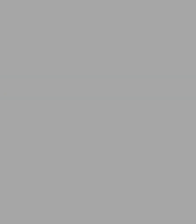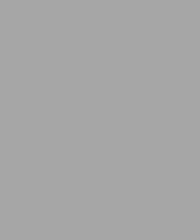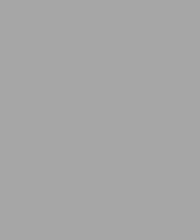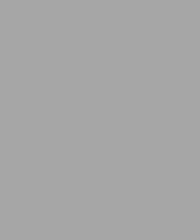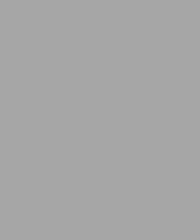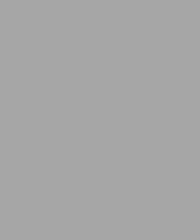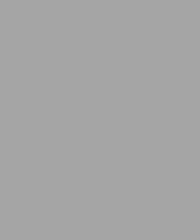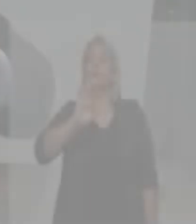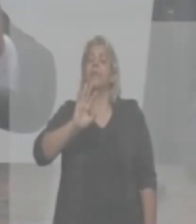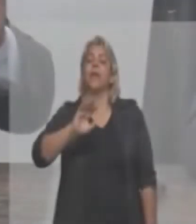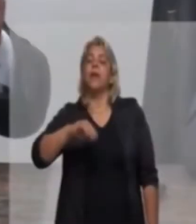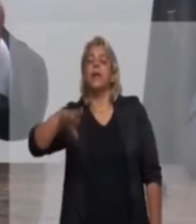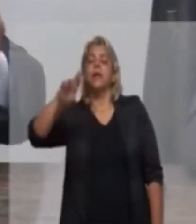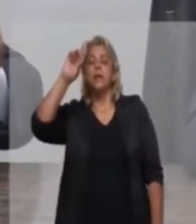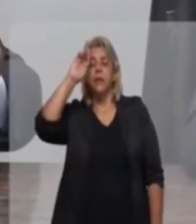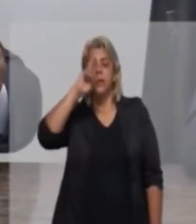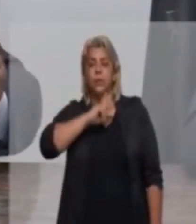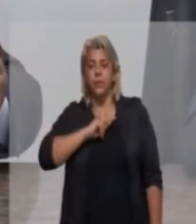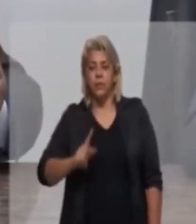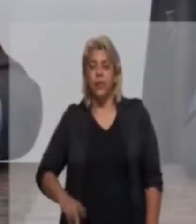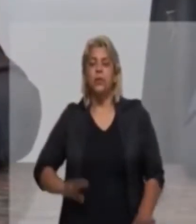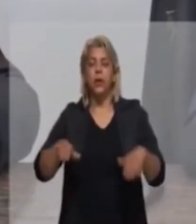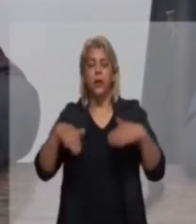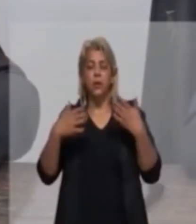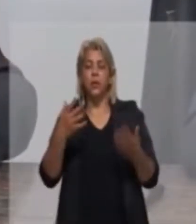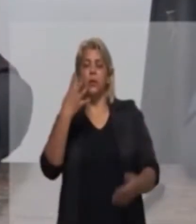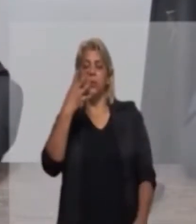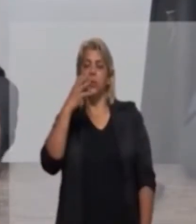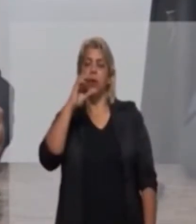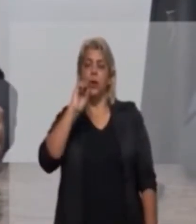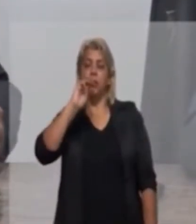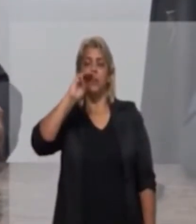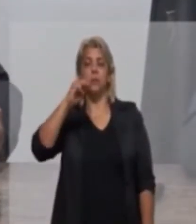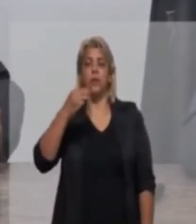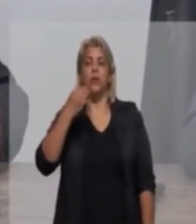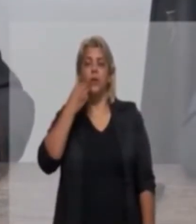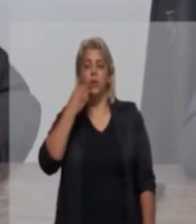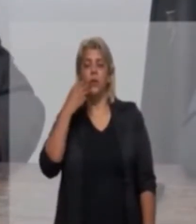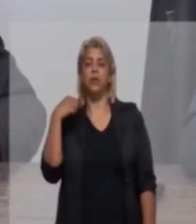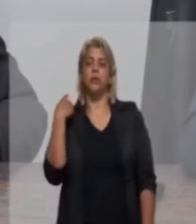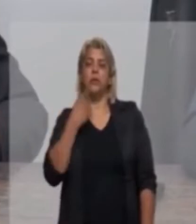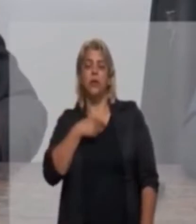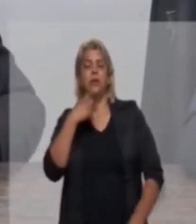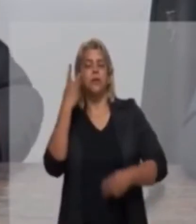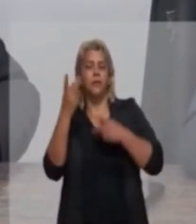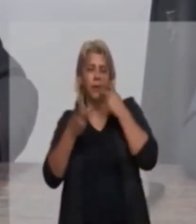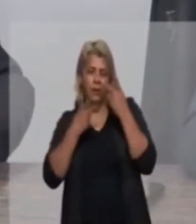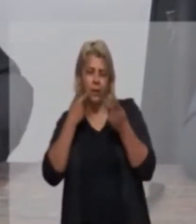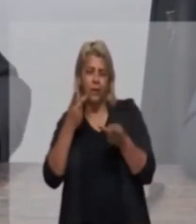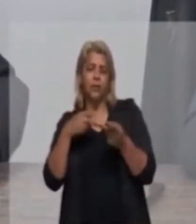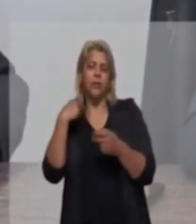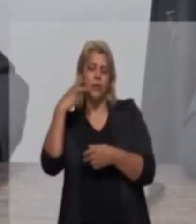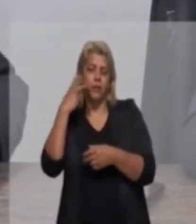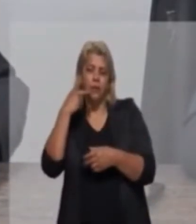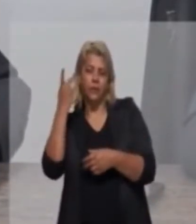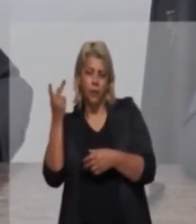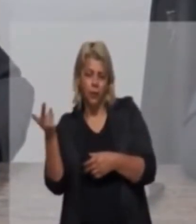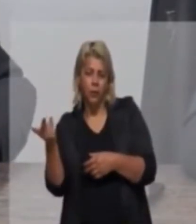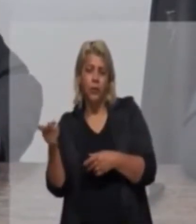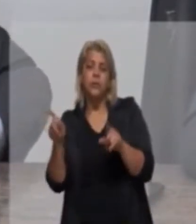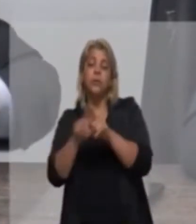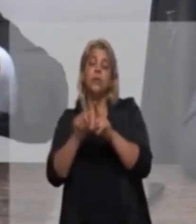40 milhões para cidades milhões que nós citamos aqui e que o vereador citou está incluindo